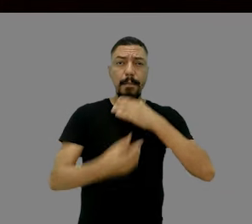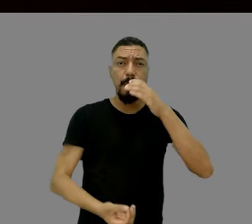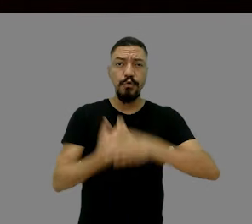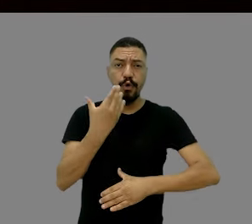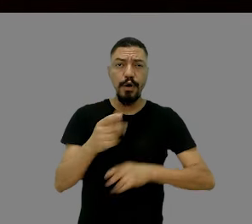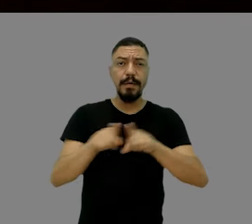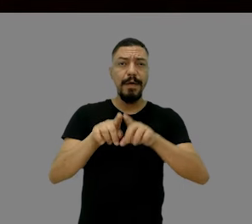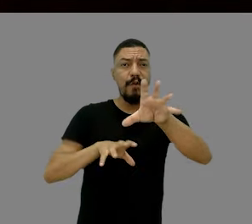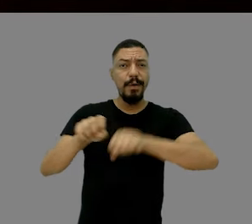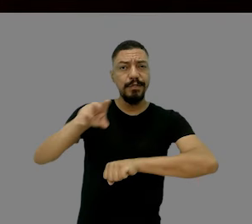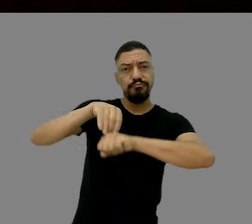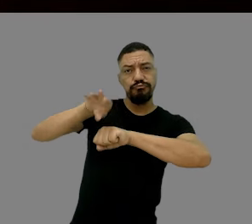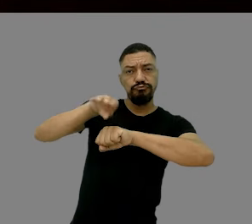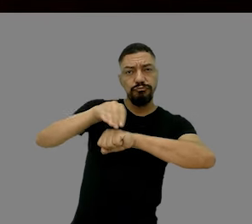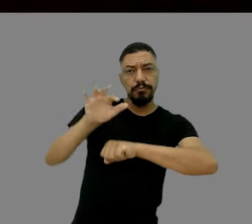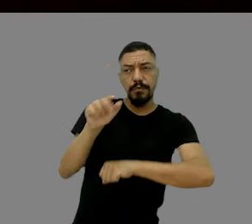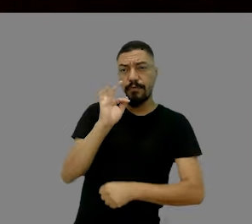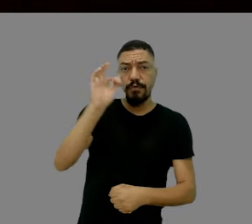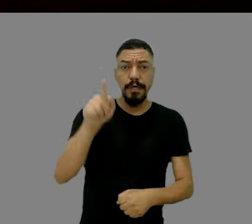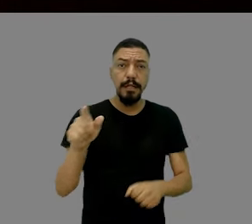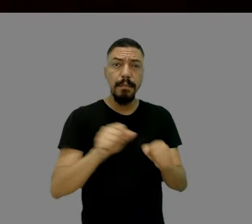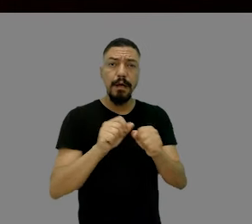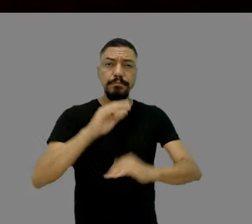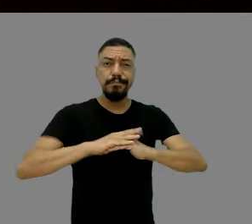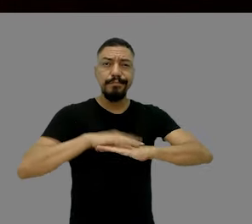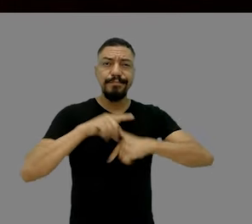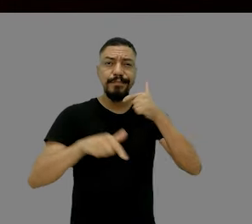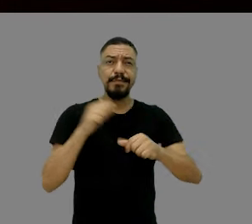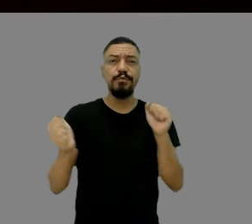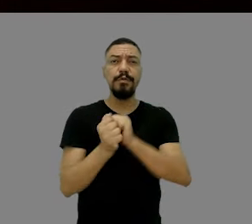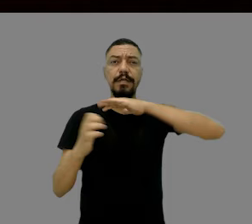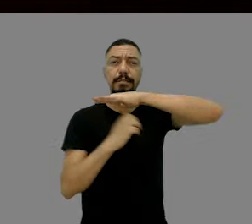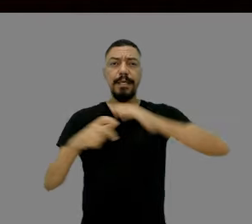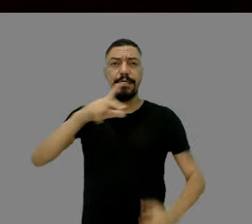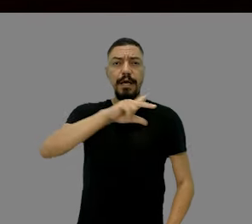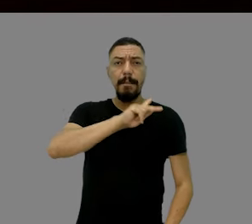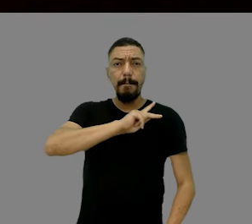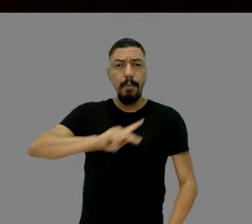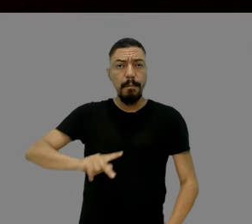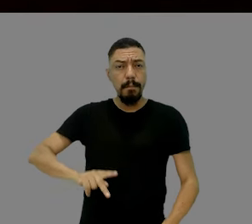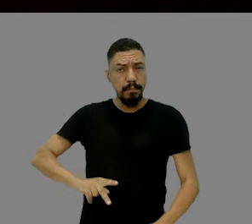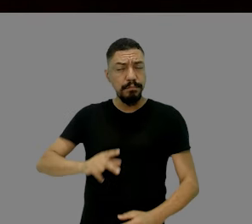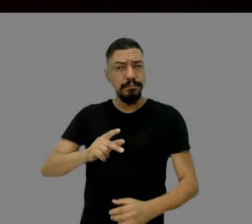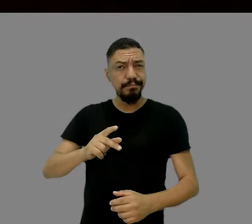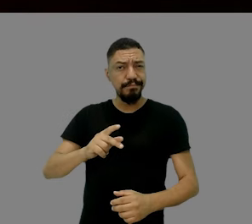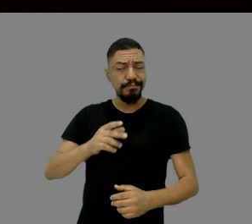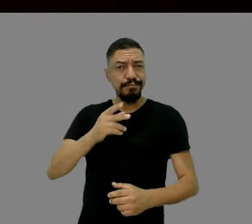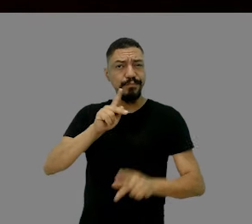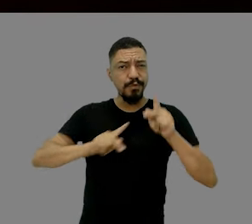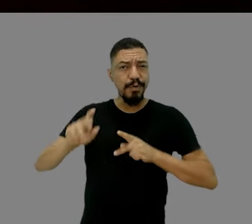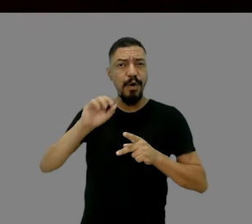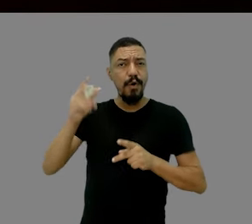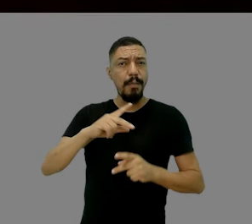pública ou privada e a empresa dela esteja correta. Só para dar um dado, teve uma das